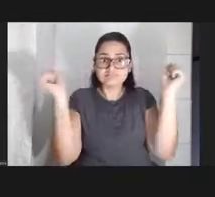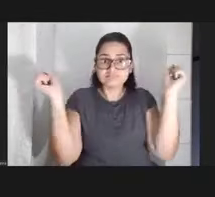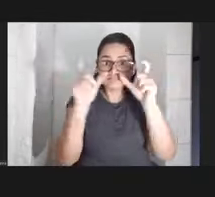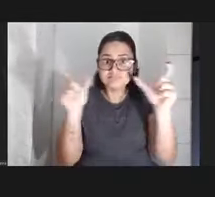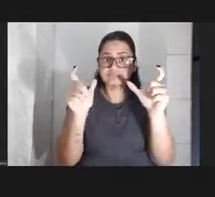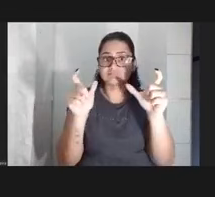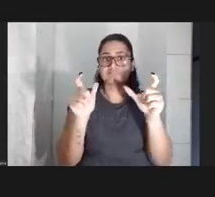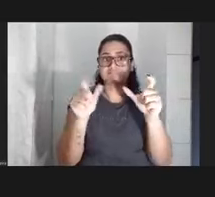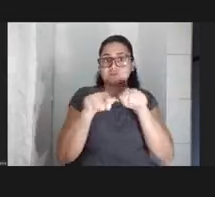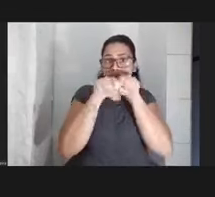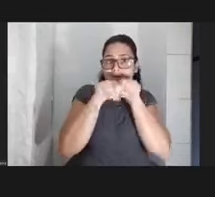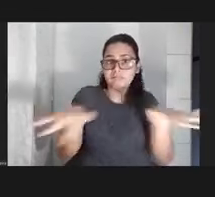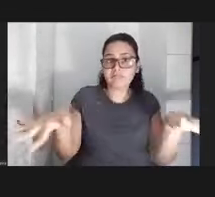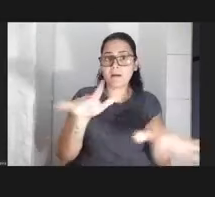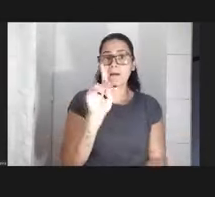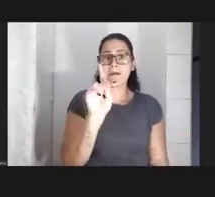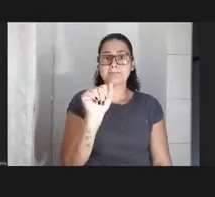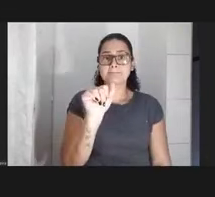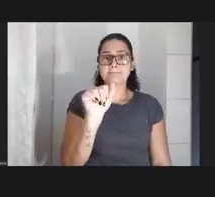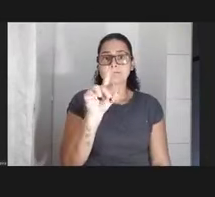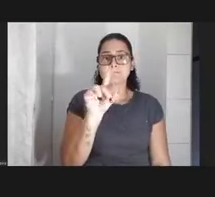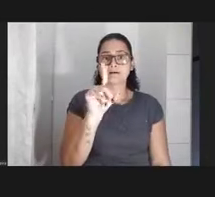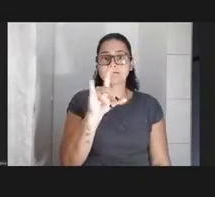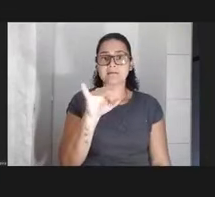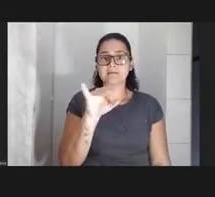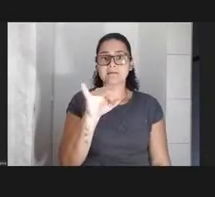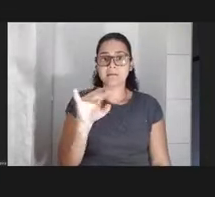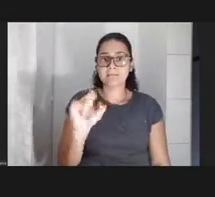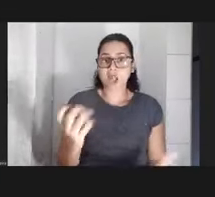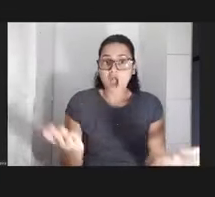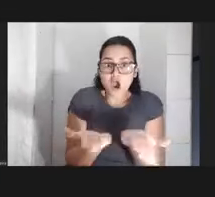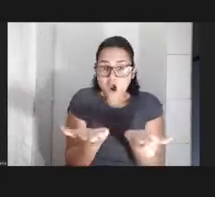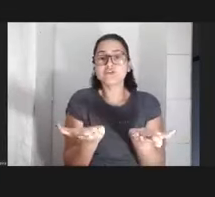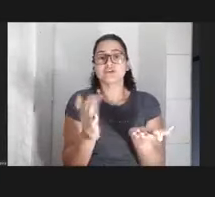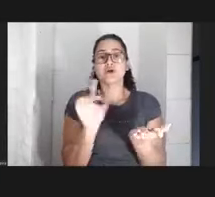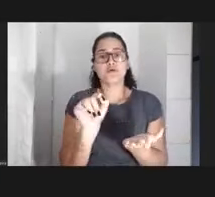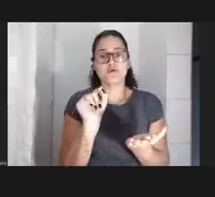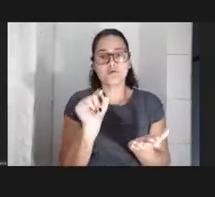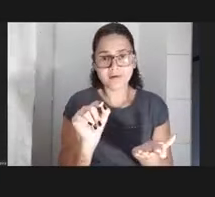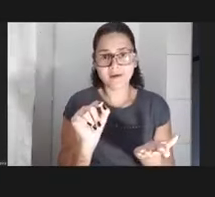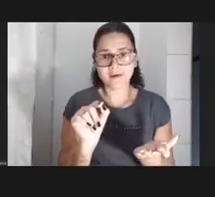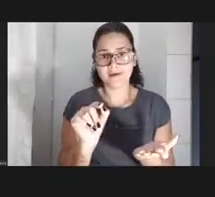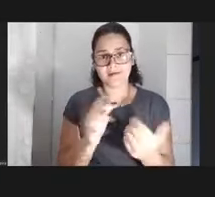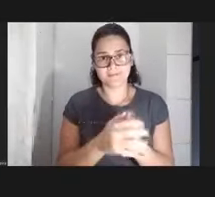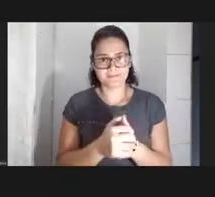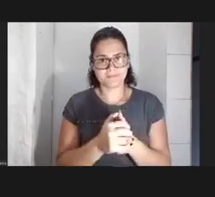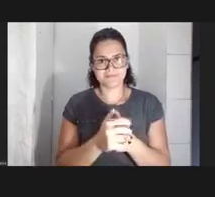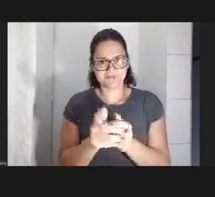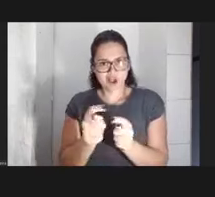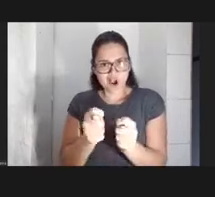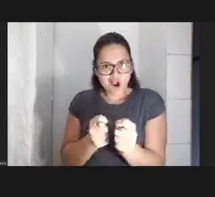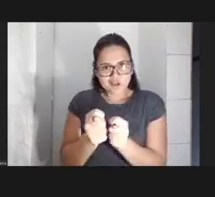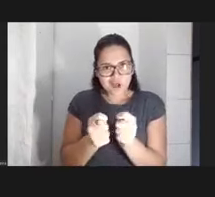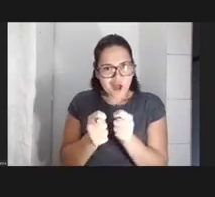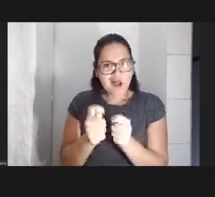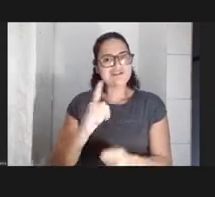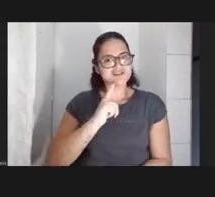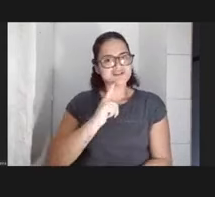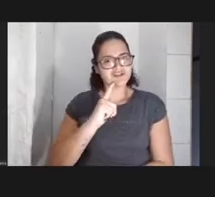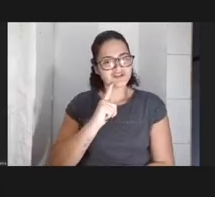está sendo, de certa forma, digamos, controlada por conta da